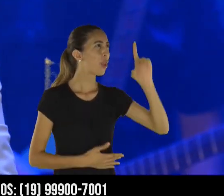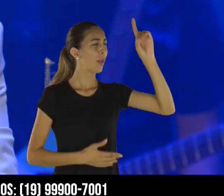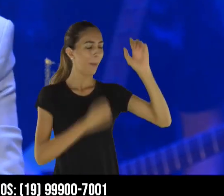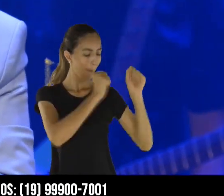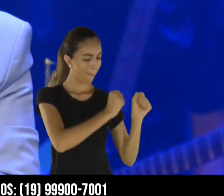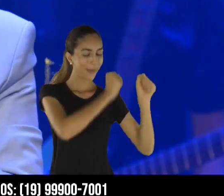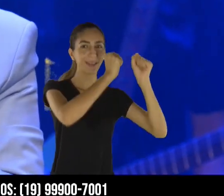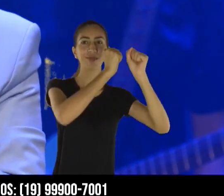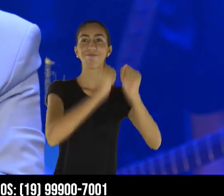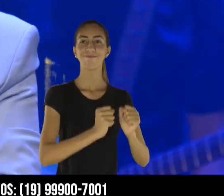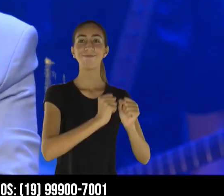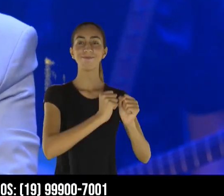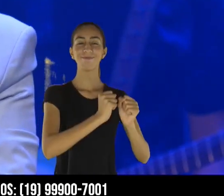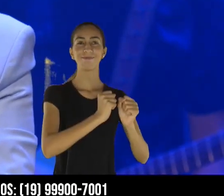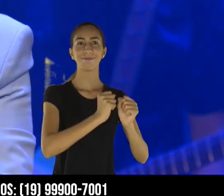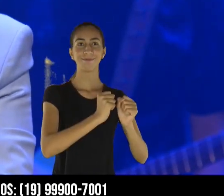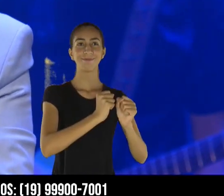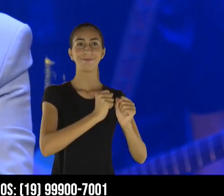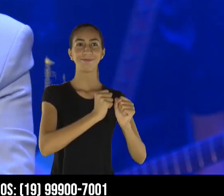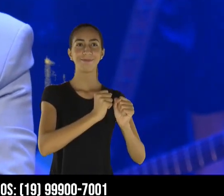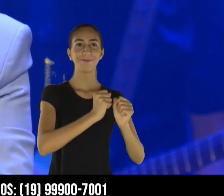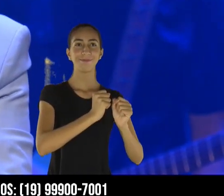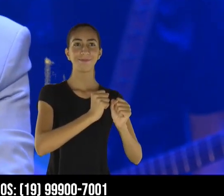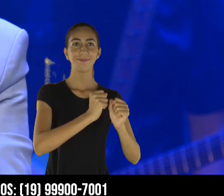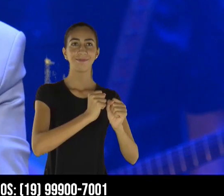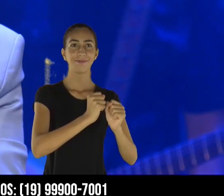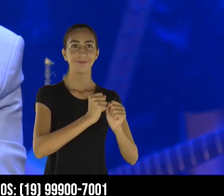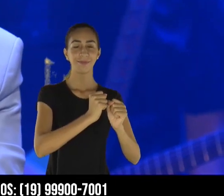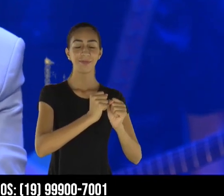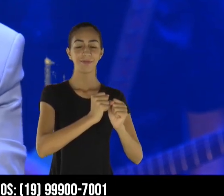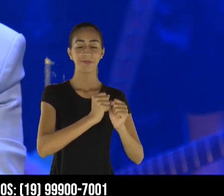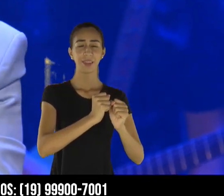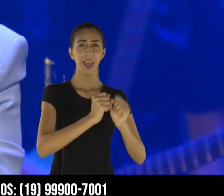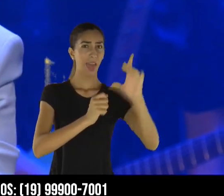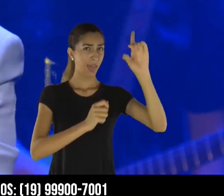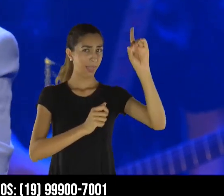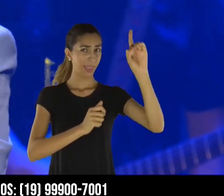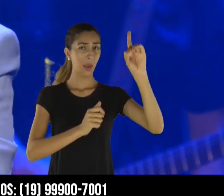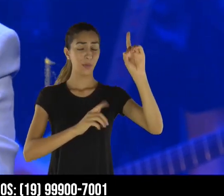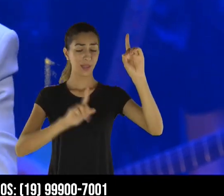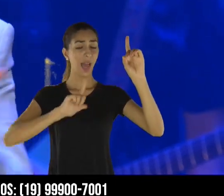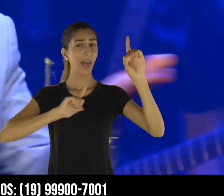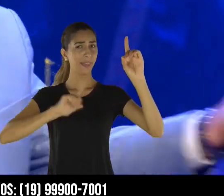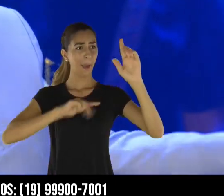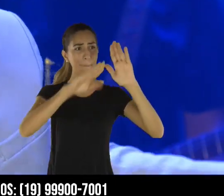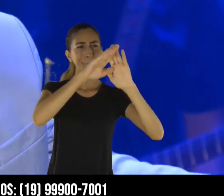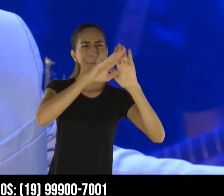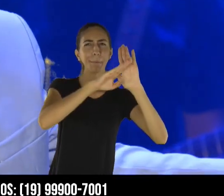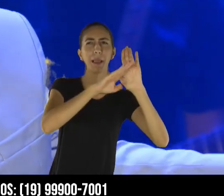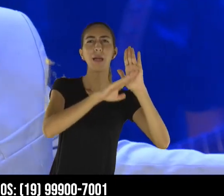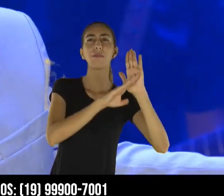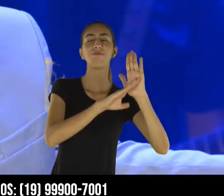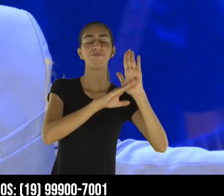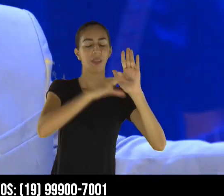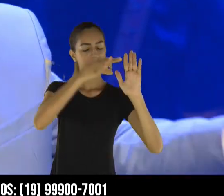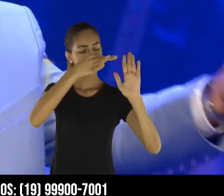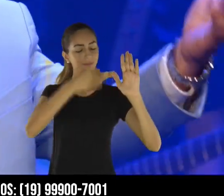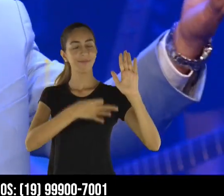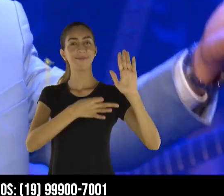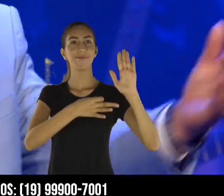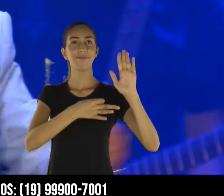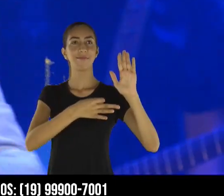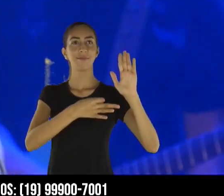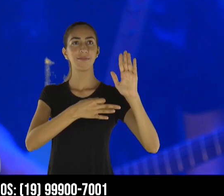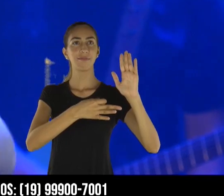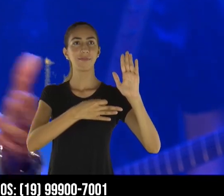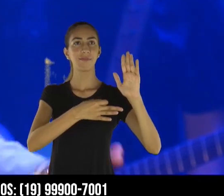Deus Todo-Poderoso, que tem um plano. Tudo isso que a gente está vivendo já foi falado. Por que que a